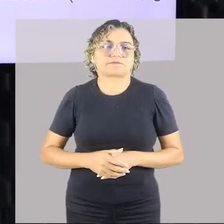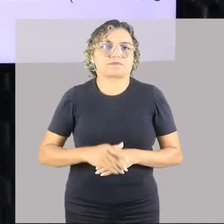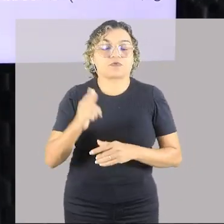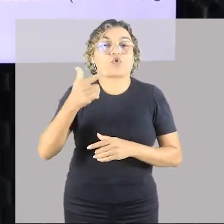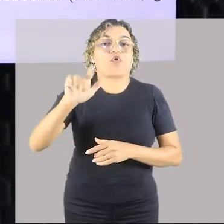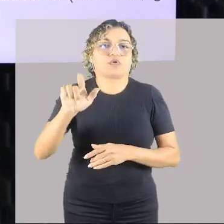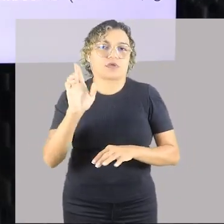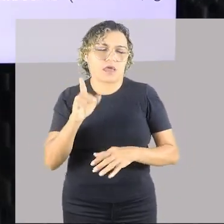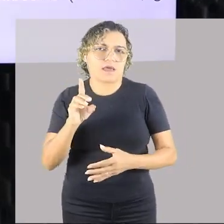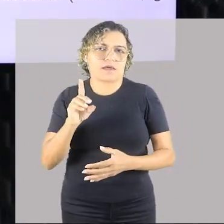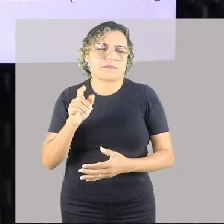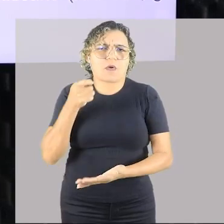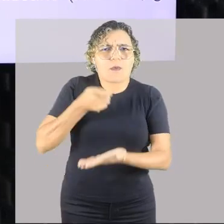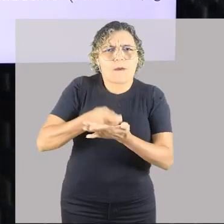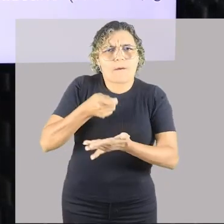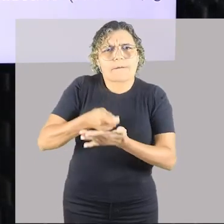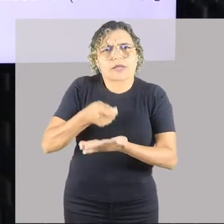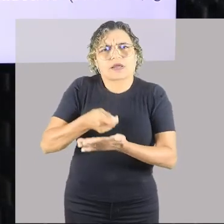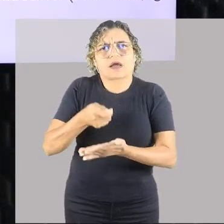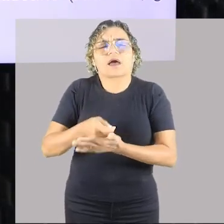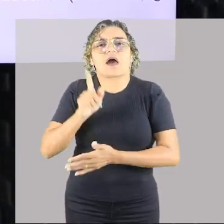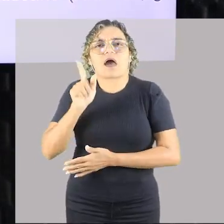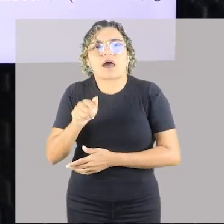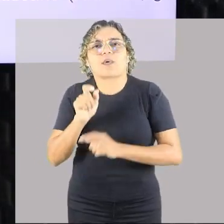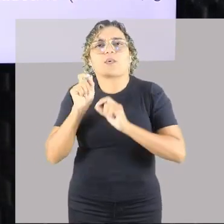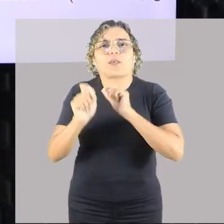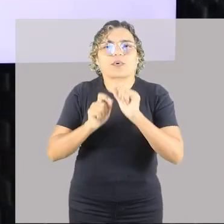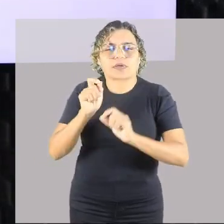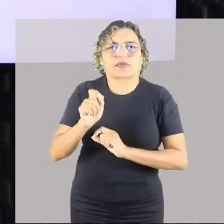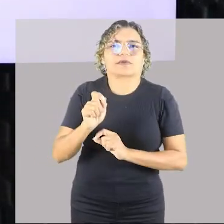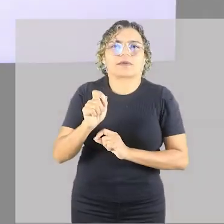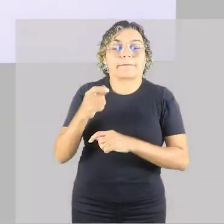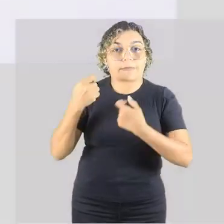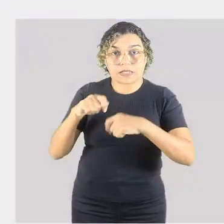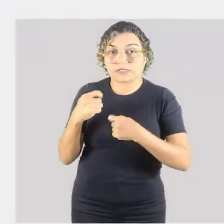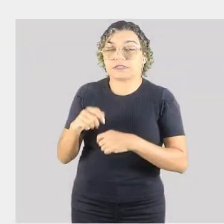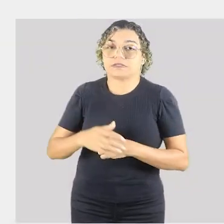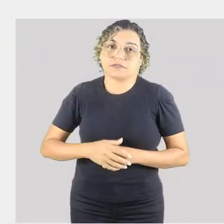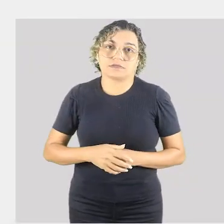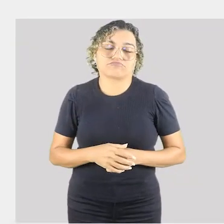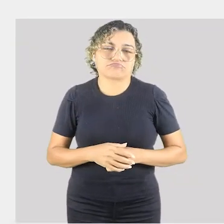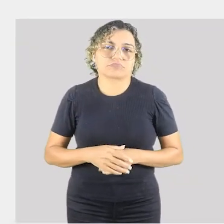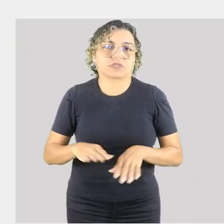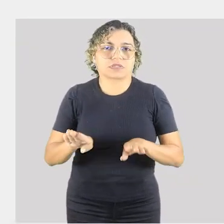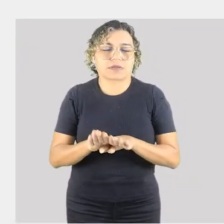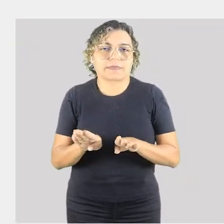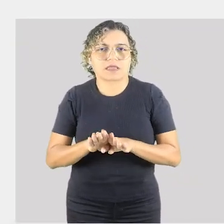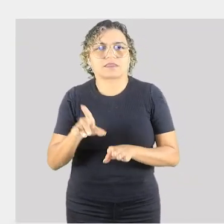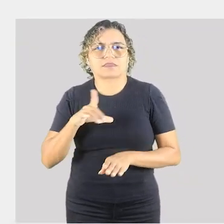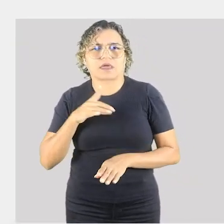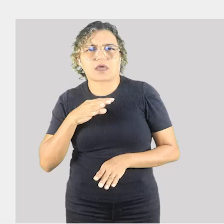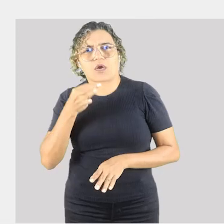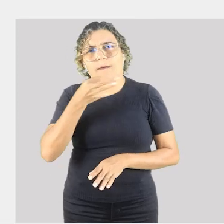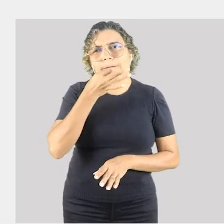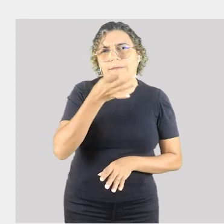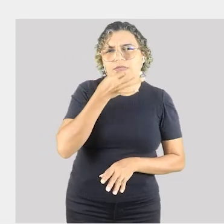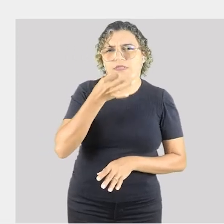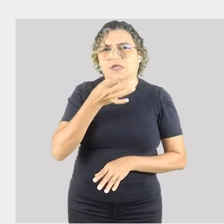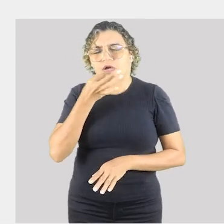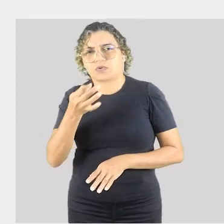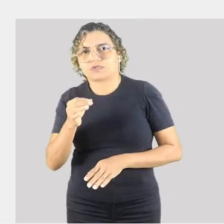é a obrigatoriedade. Quem ocupa essa função obrigatoriamente deverá desempenhá-la. E há ainda as hipóteses